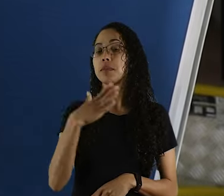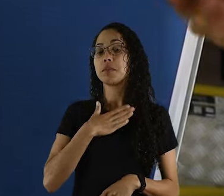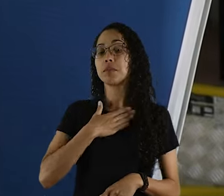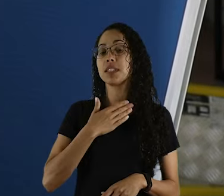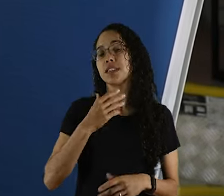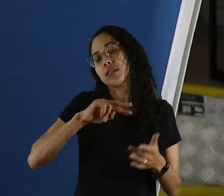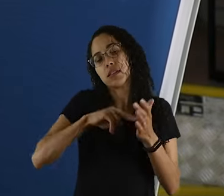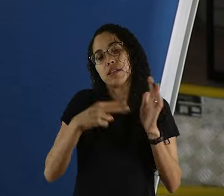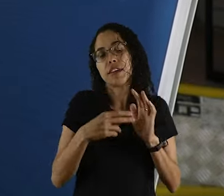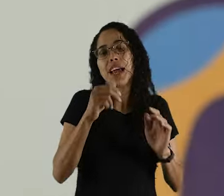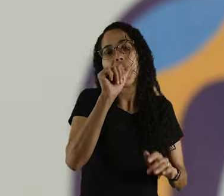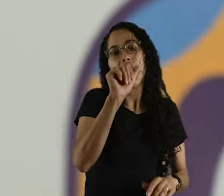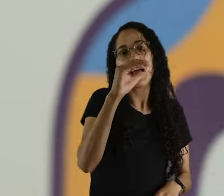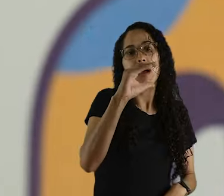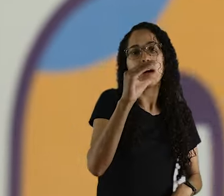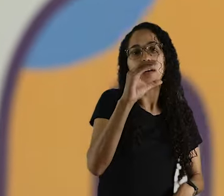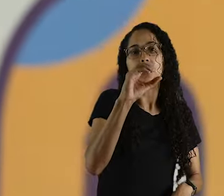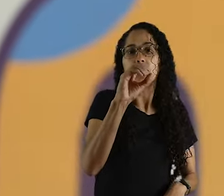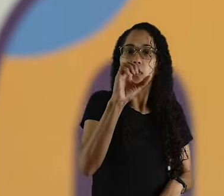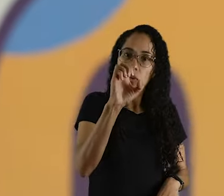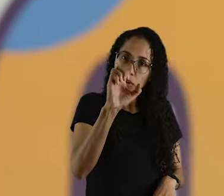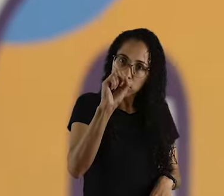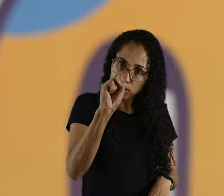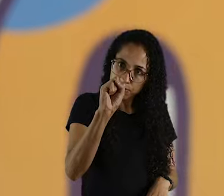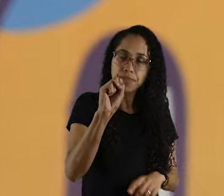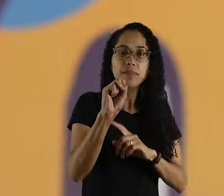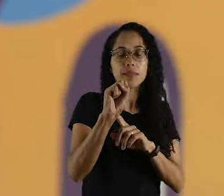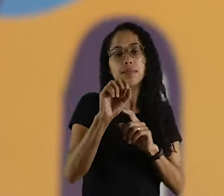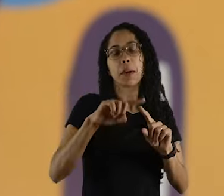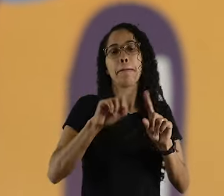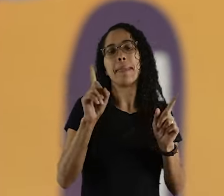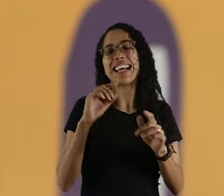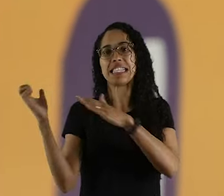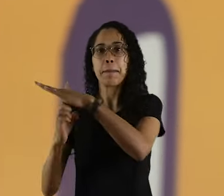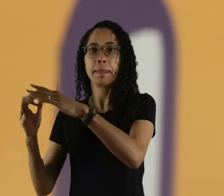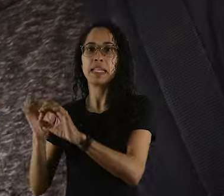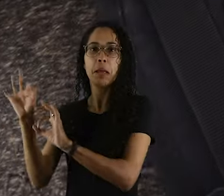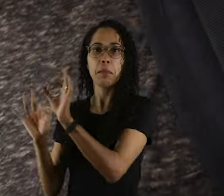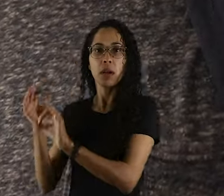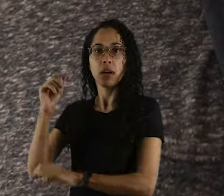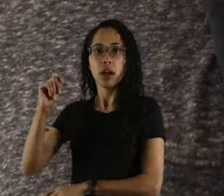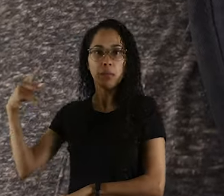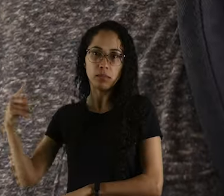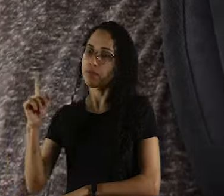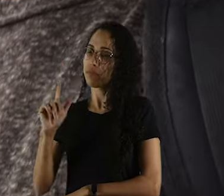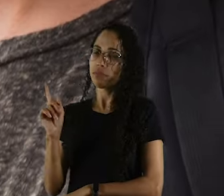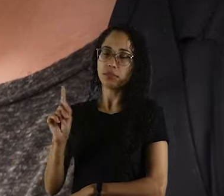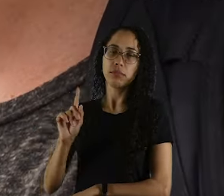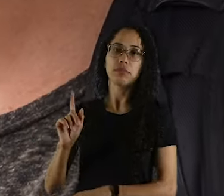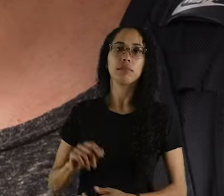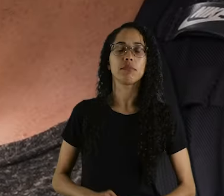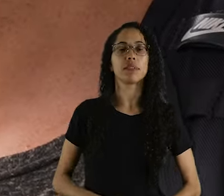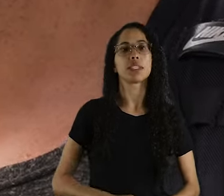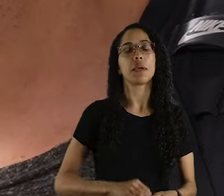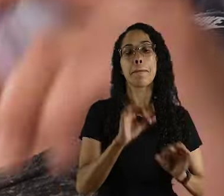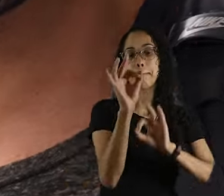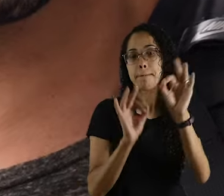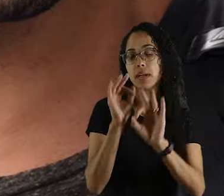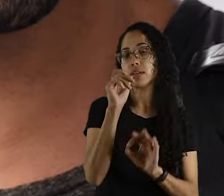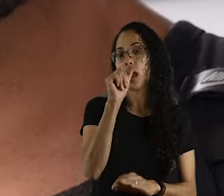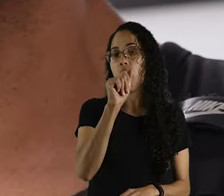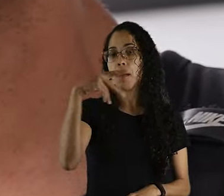as minhas ações, basicamente, mas eu não tenho um plano que é feito por alguma empresa, vamos dizer. Plano de aposentadoria, eu especificamente não tenho